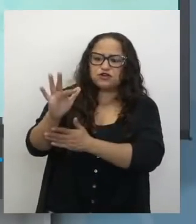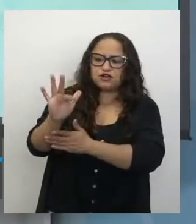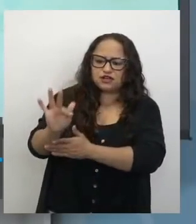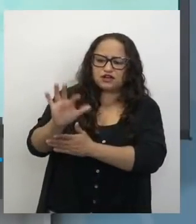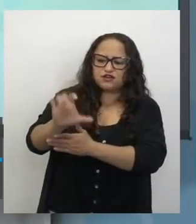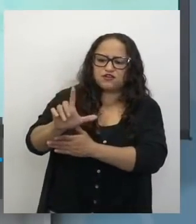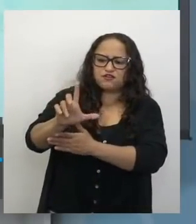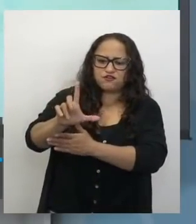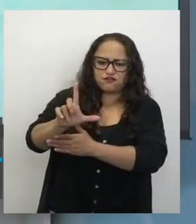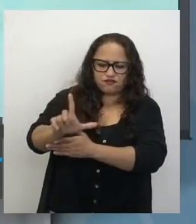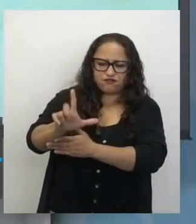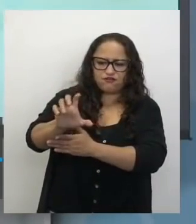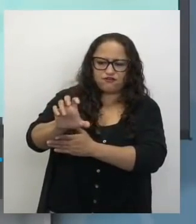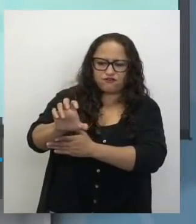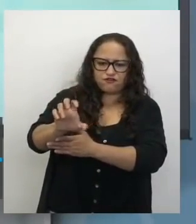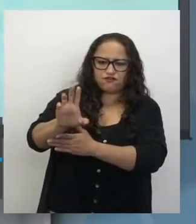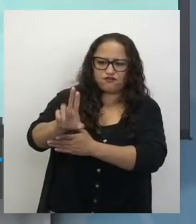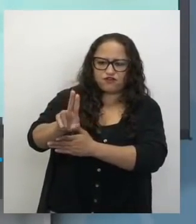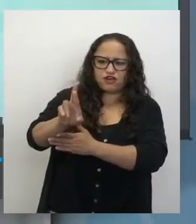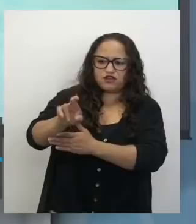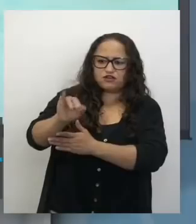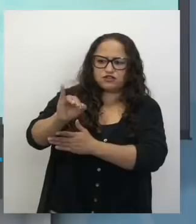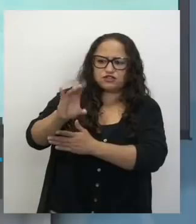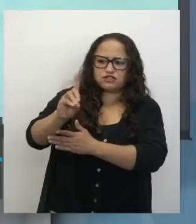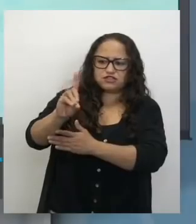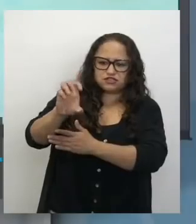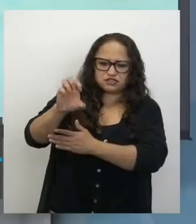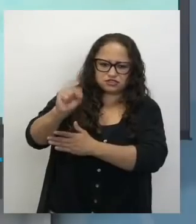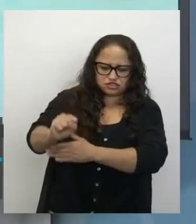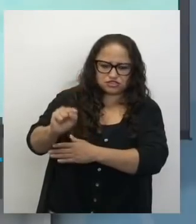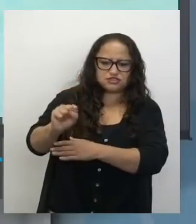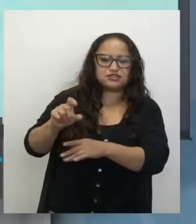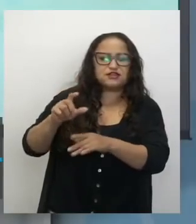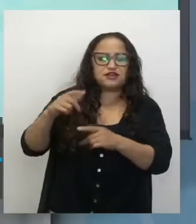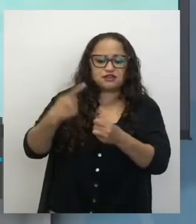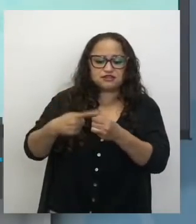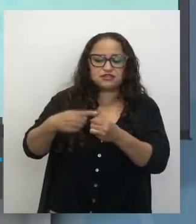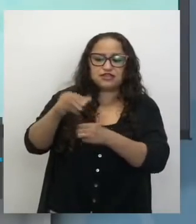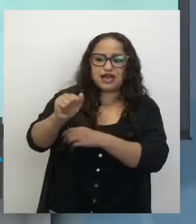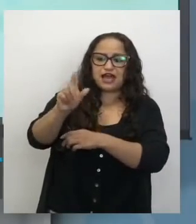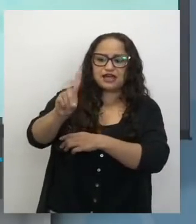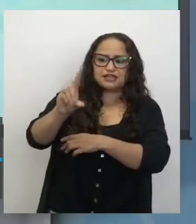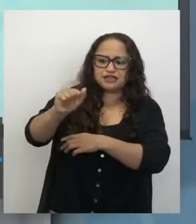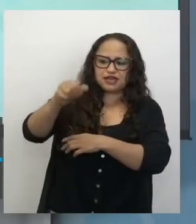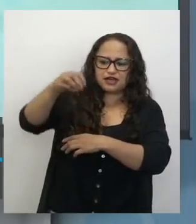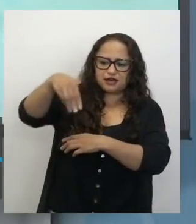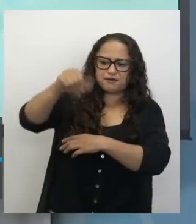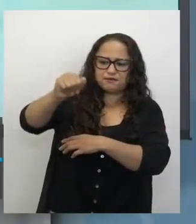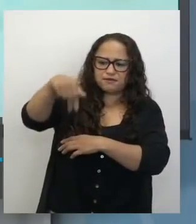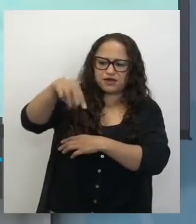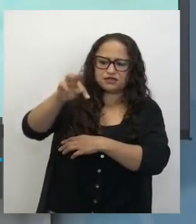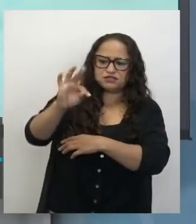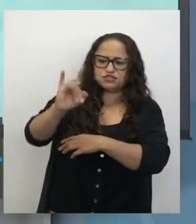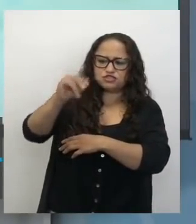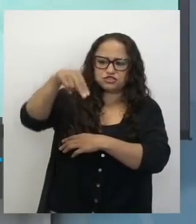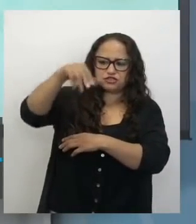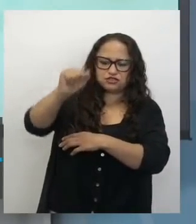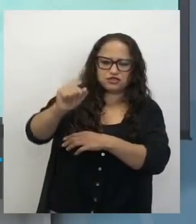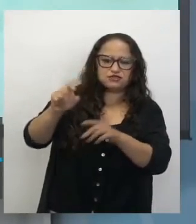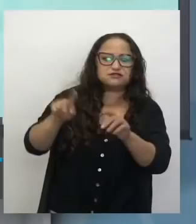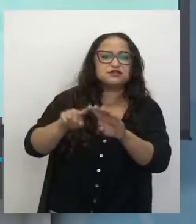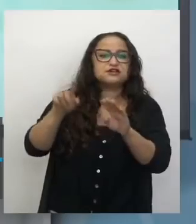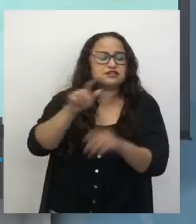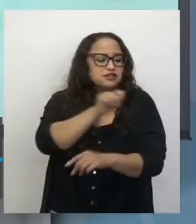Fleurides Menequino, eu acho que é isso, de lá de Adamantina, e a Isabelle Mariane, de lá da escola Leda Félix, ou Feliz,